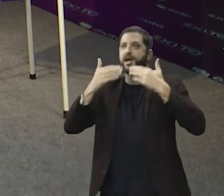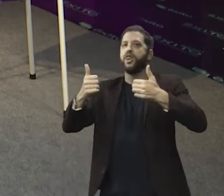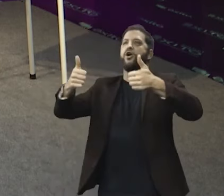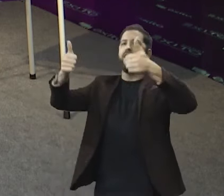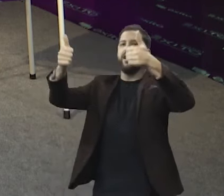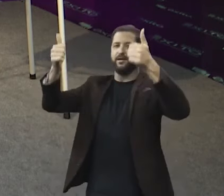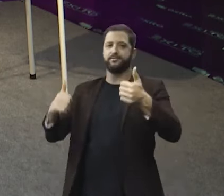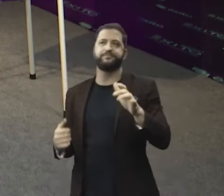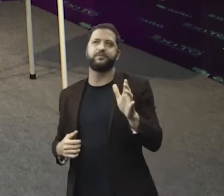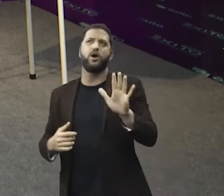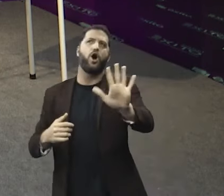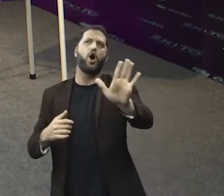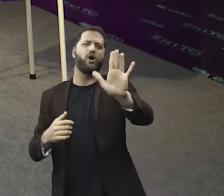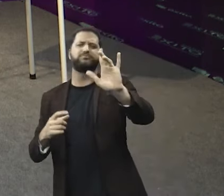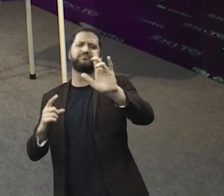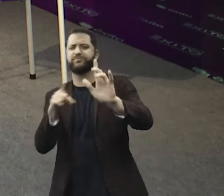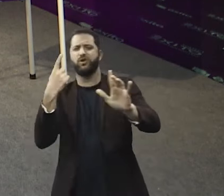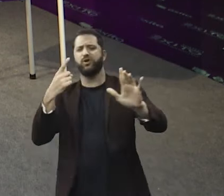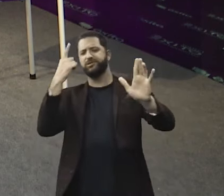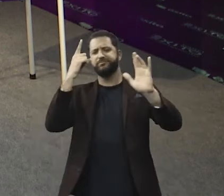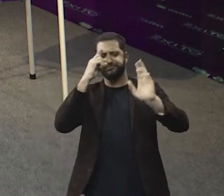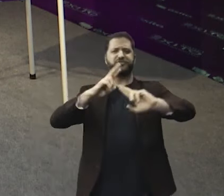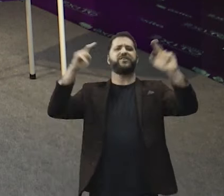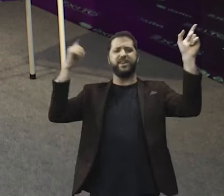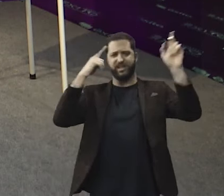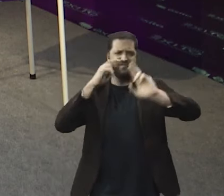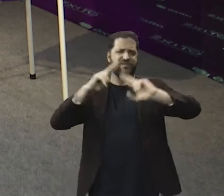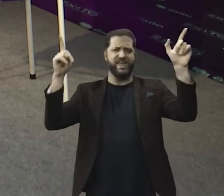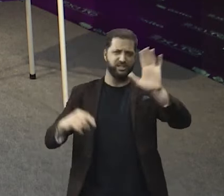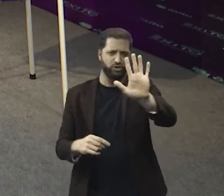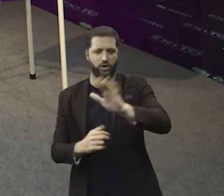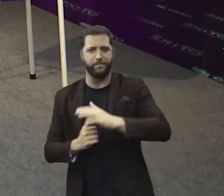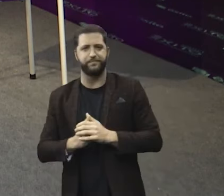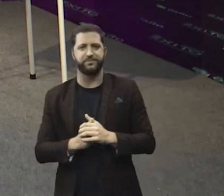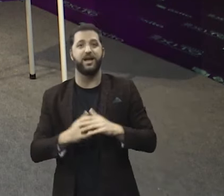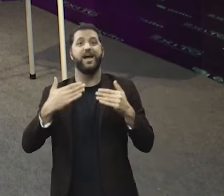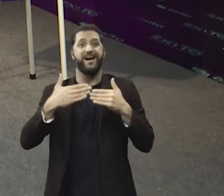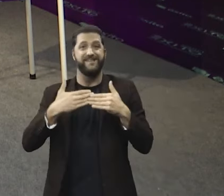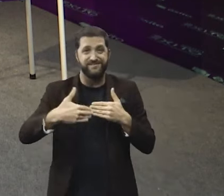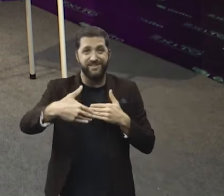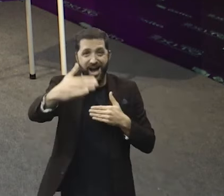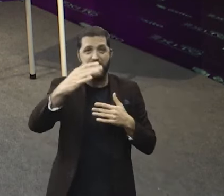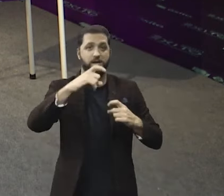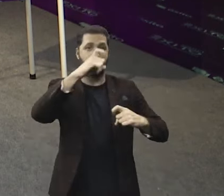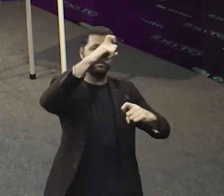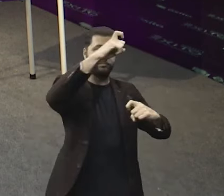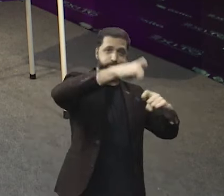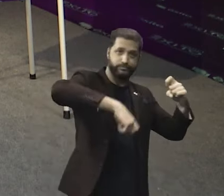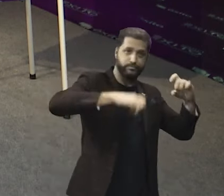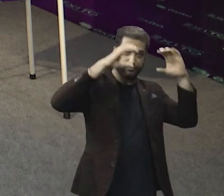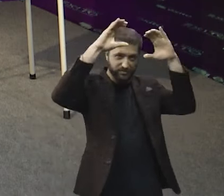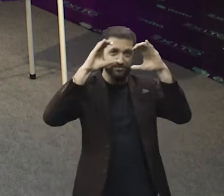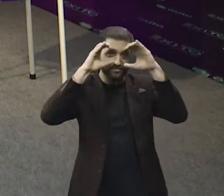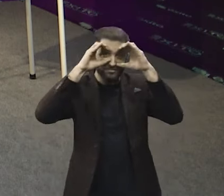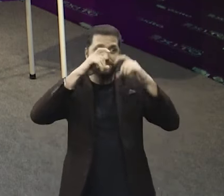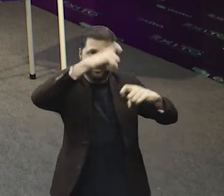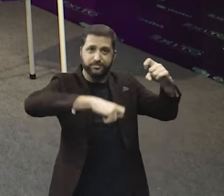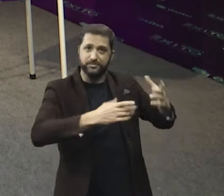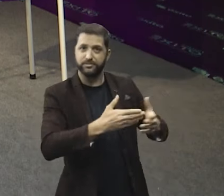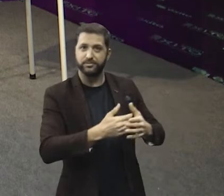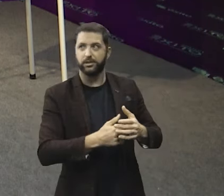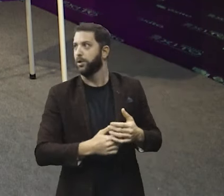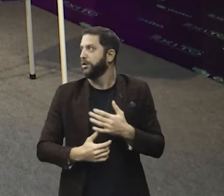disruptivo Vamos começar com disrupção vai ter a realidade do sexo no metaverso e daí você dizer assim nossa mas